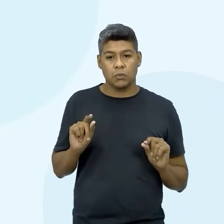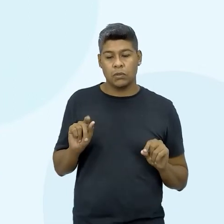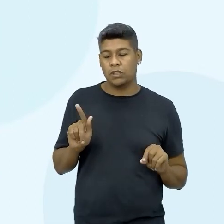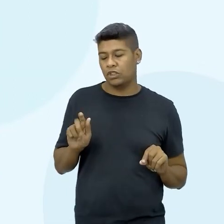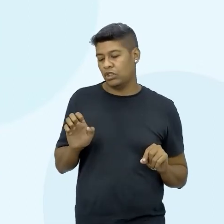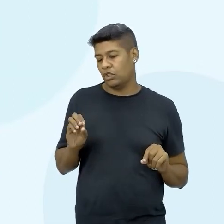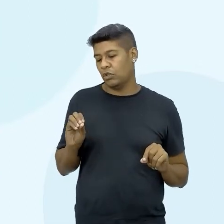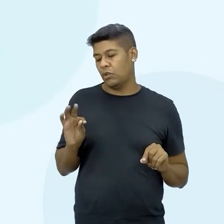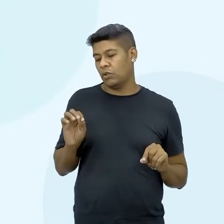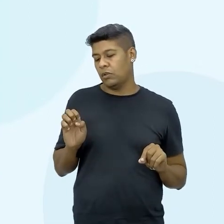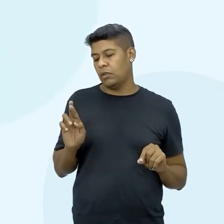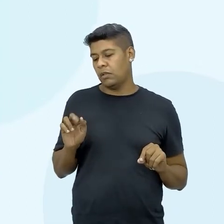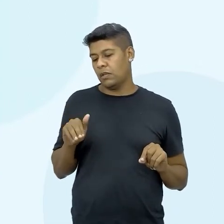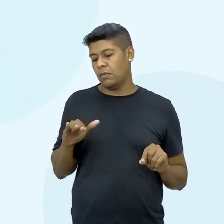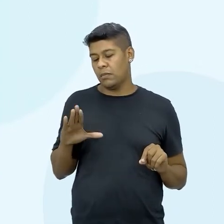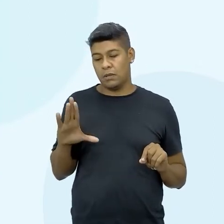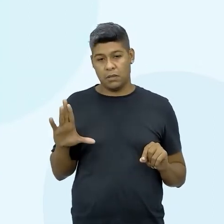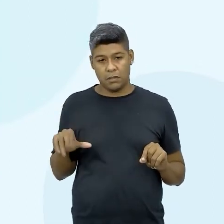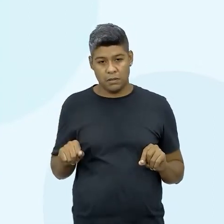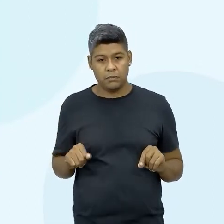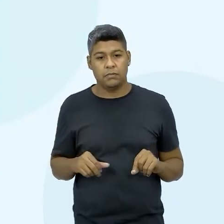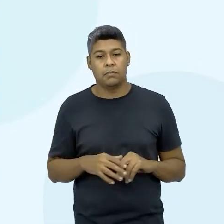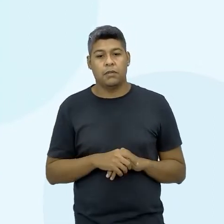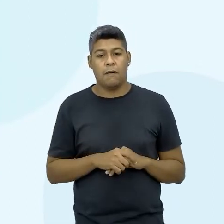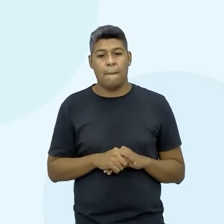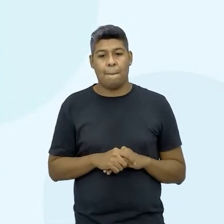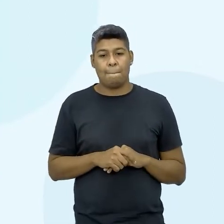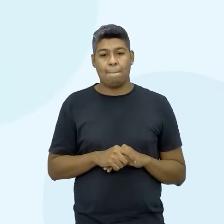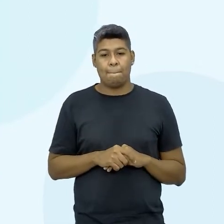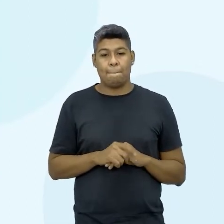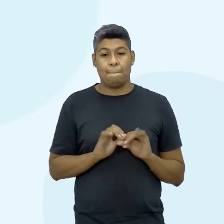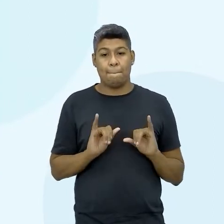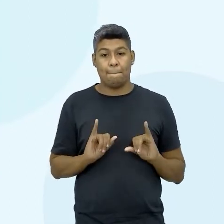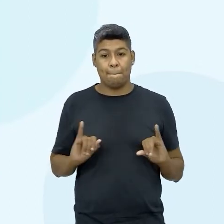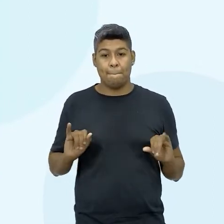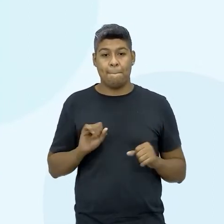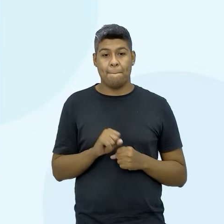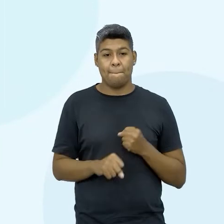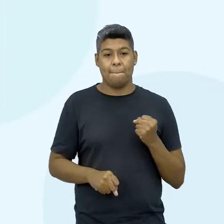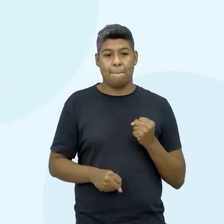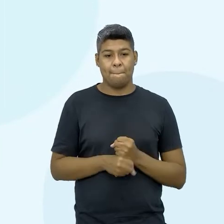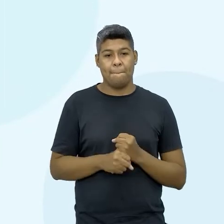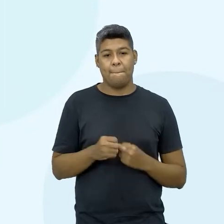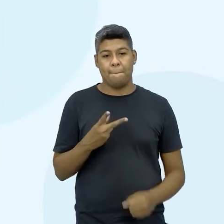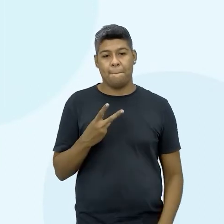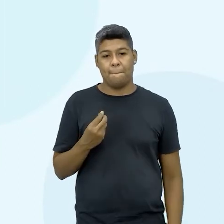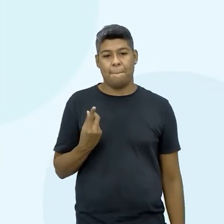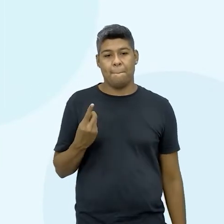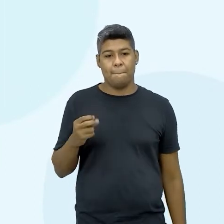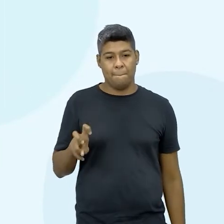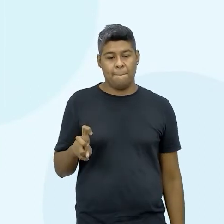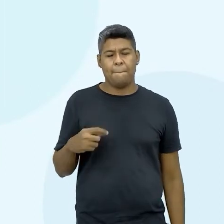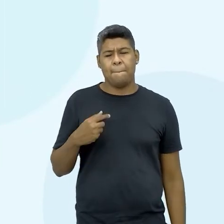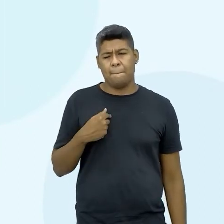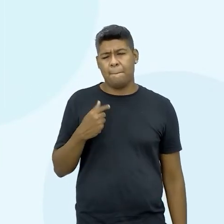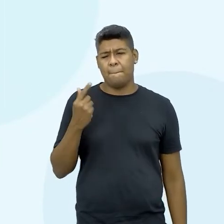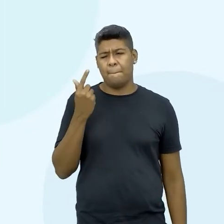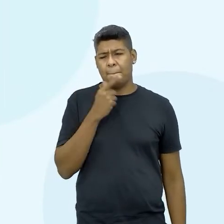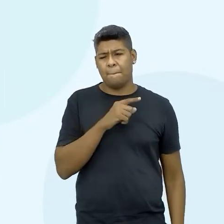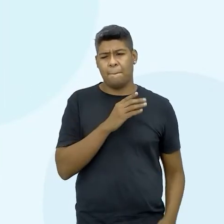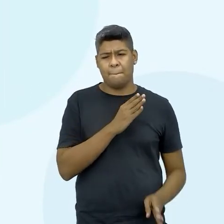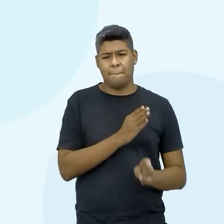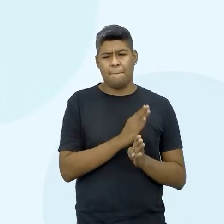geotérmica, usina geotérmica em operação. Esses dados são do ano de 2015, tá certo? Porque eu também não consegui achar